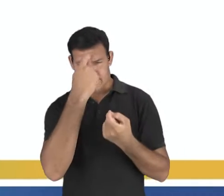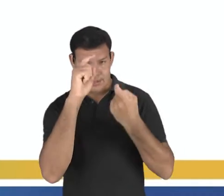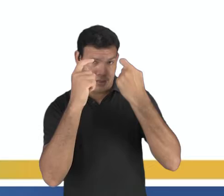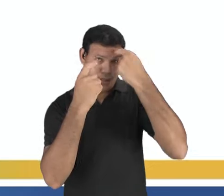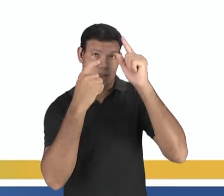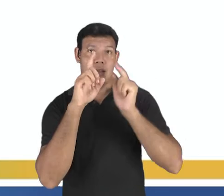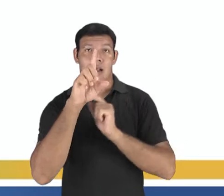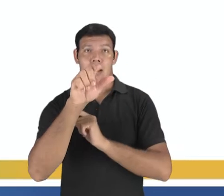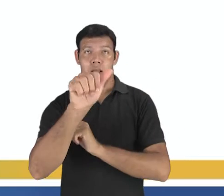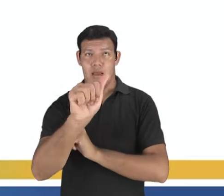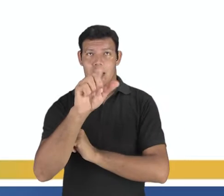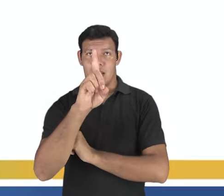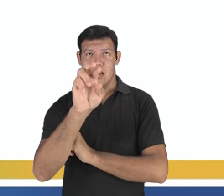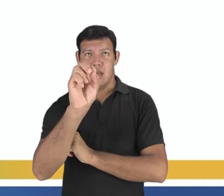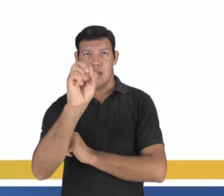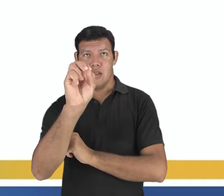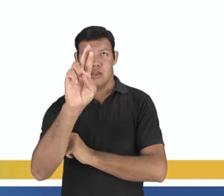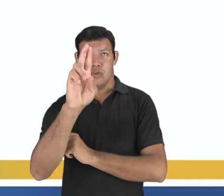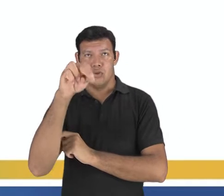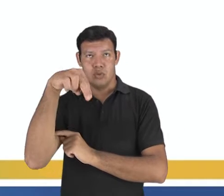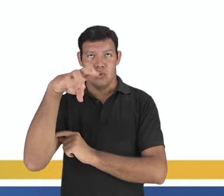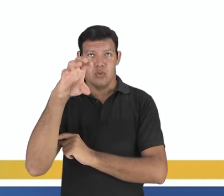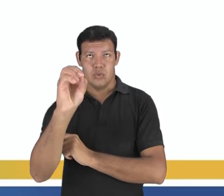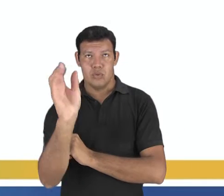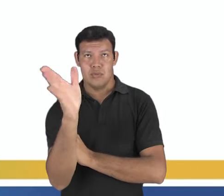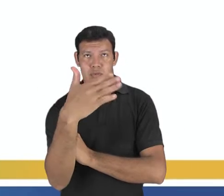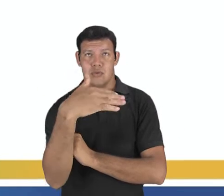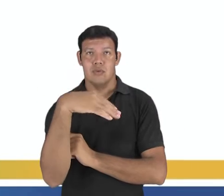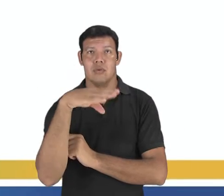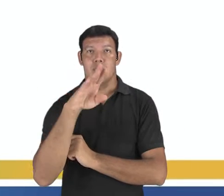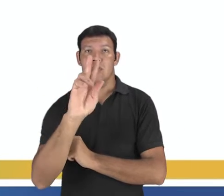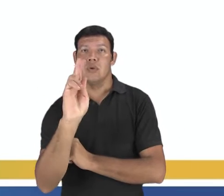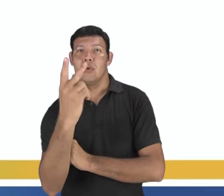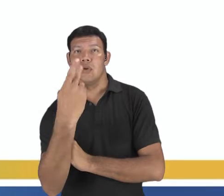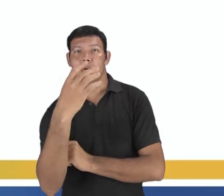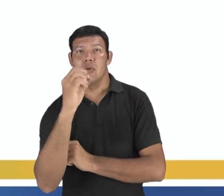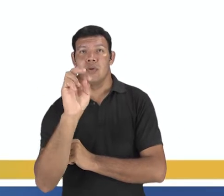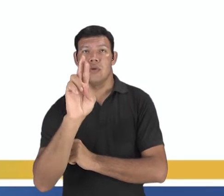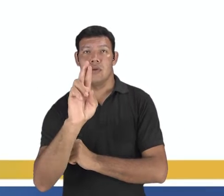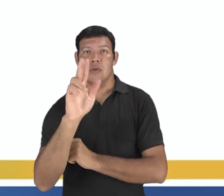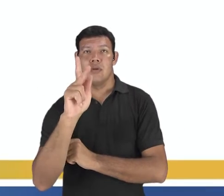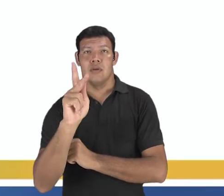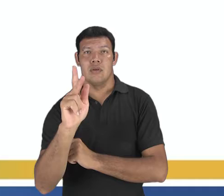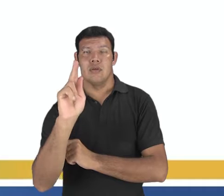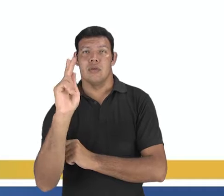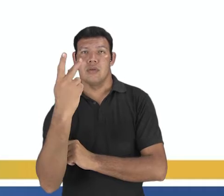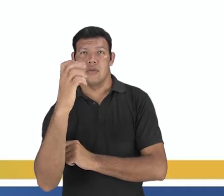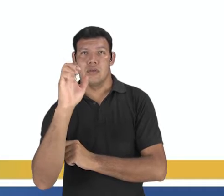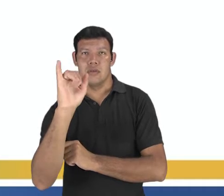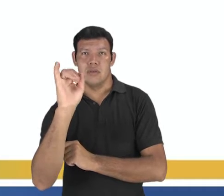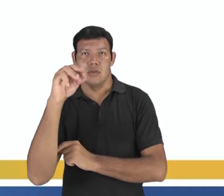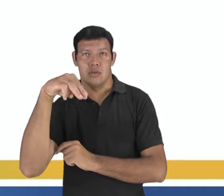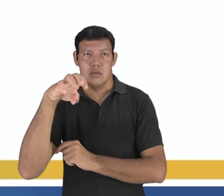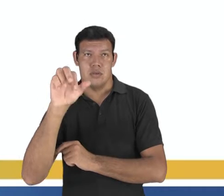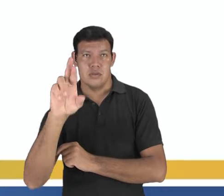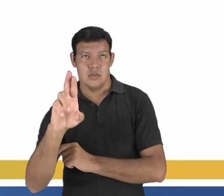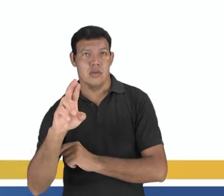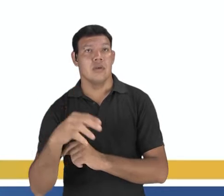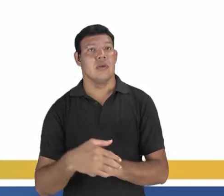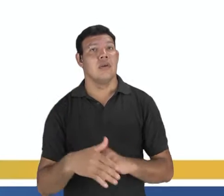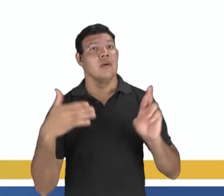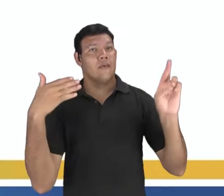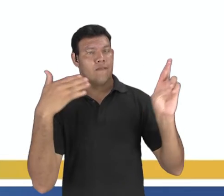e Horkheimer se refere à ideia de produção em massa comum nas fábricas